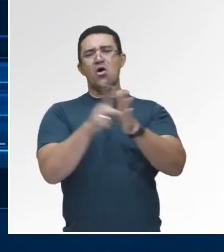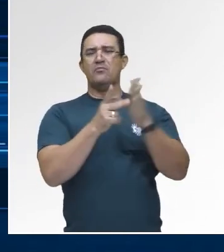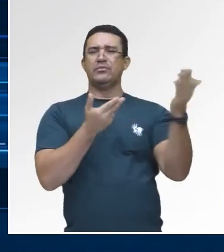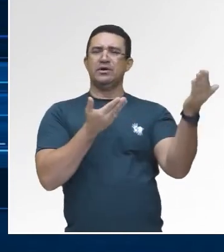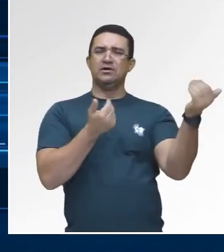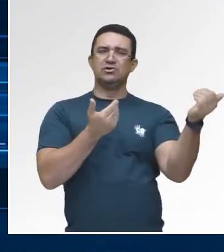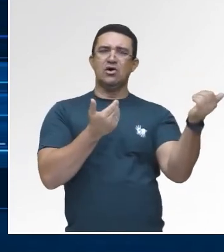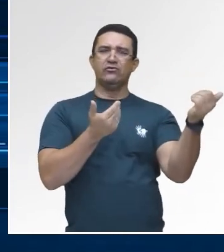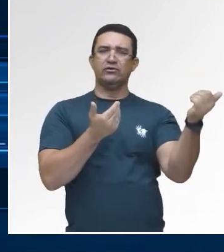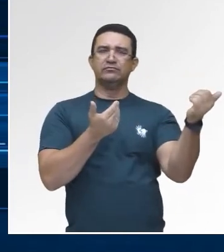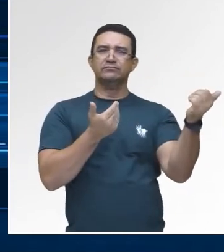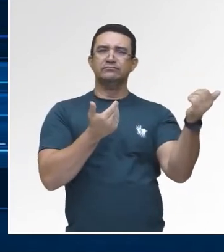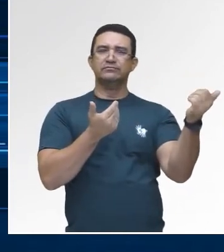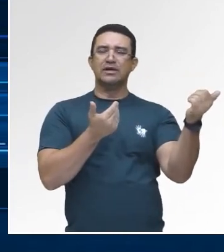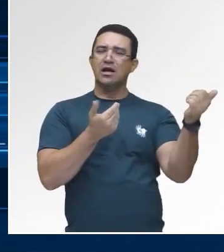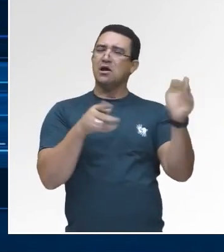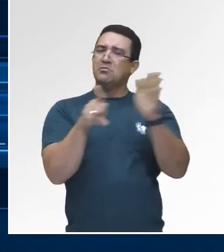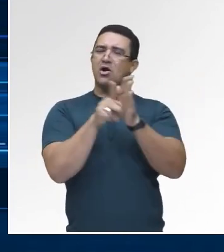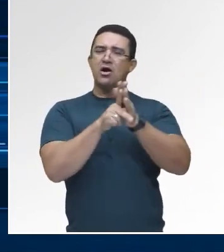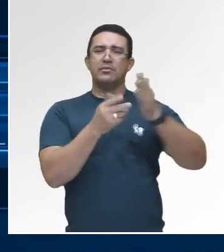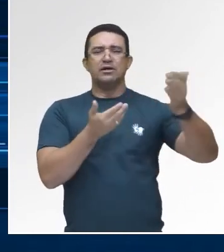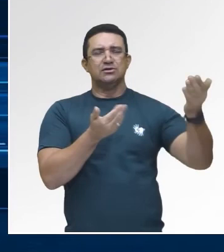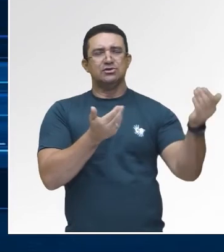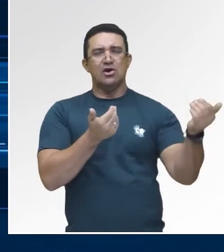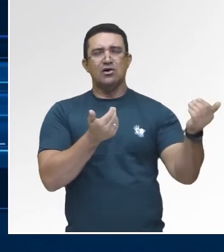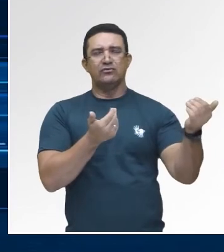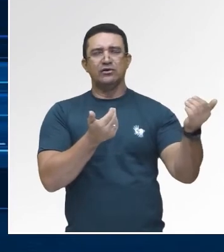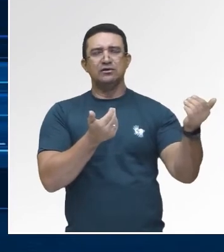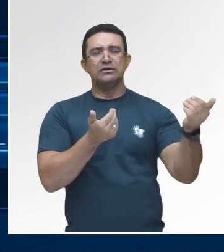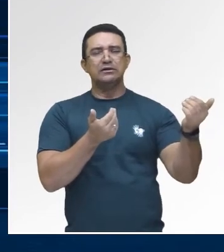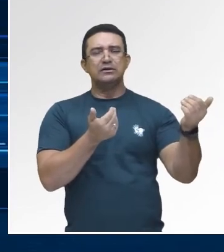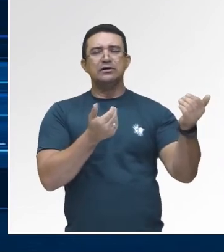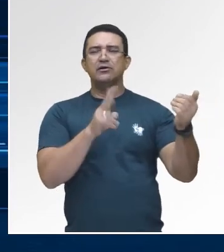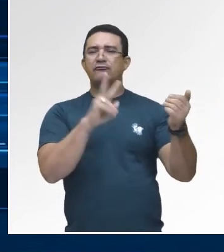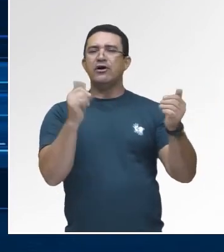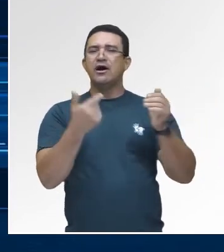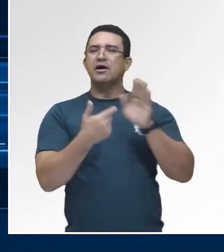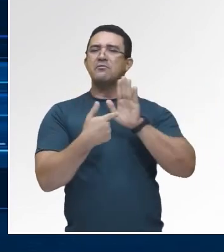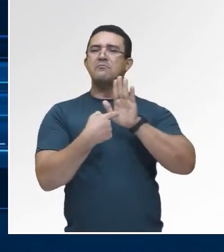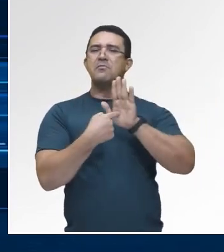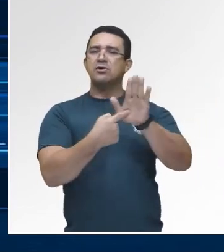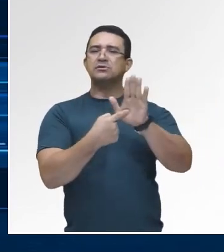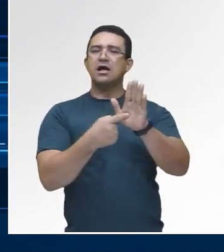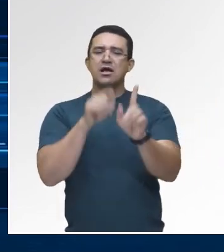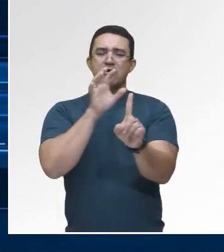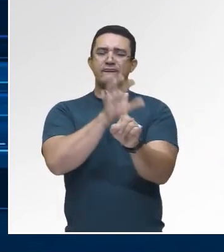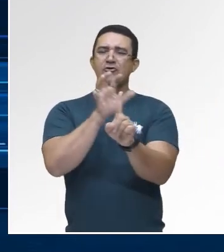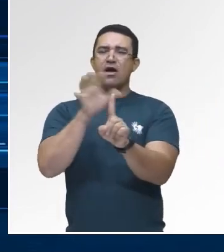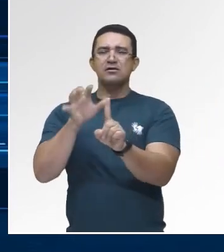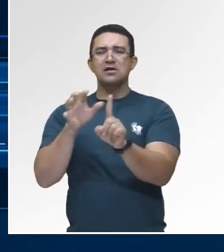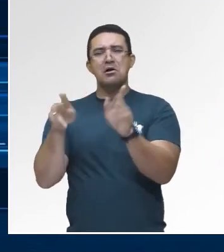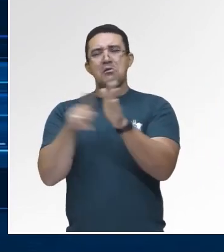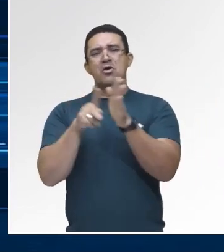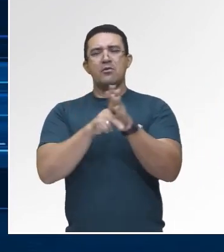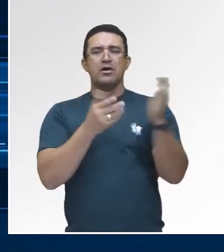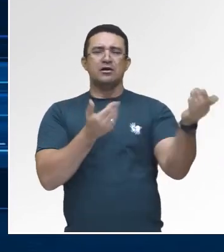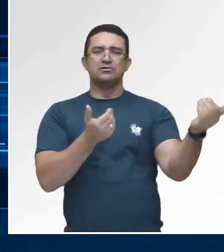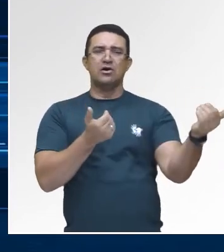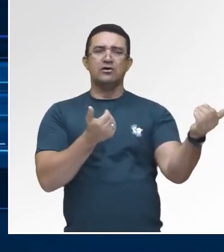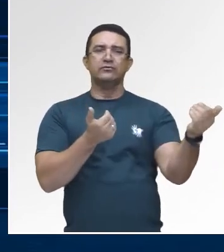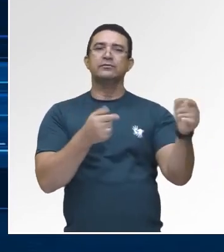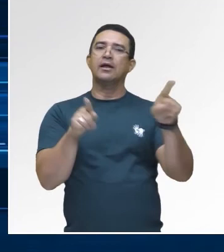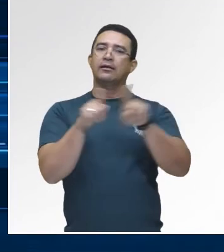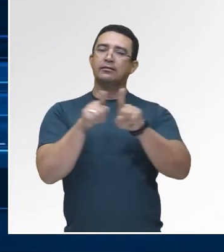é um adolescente, né, então ele vai trazer dessa influência estética de adolescentes.